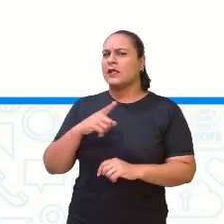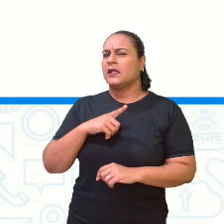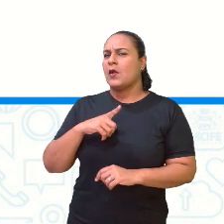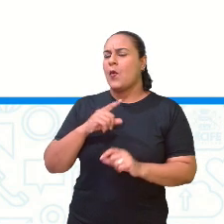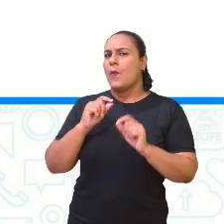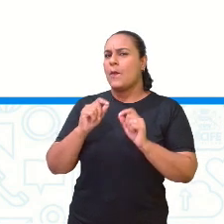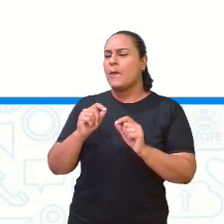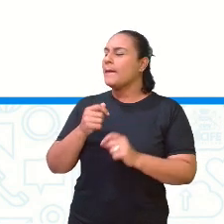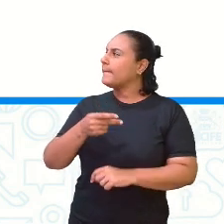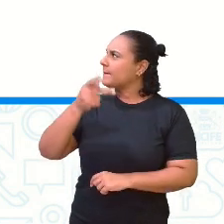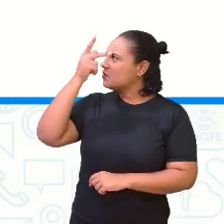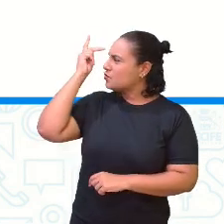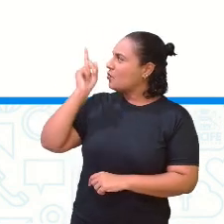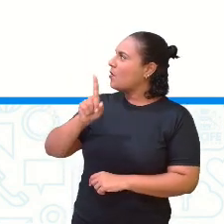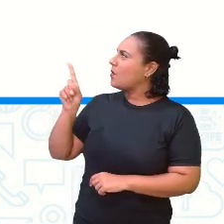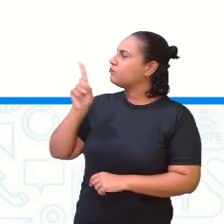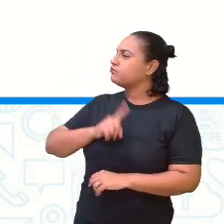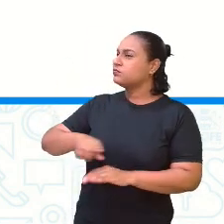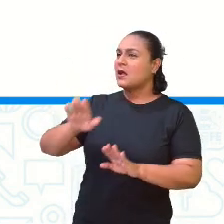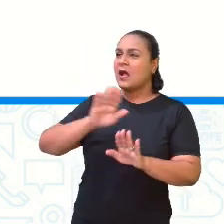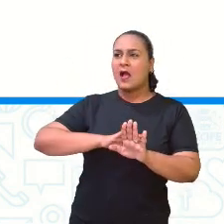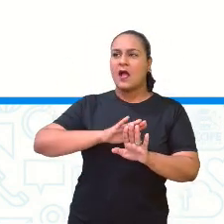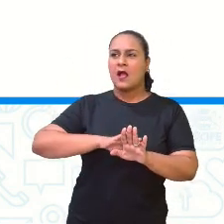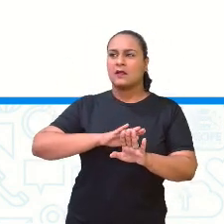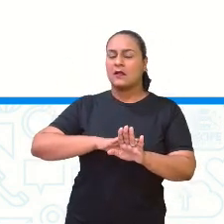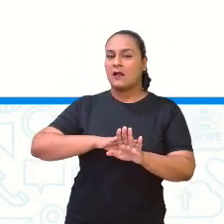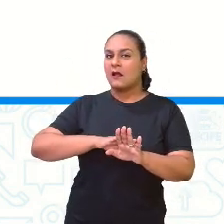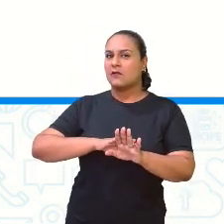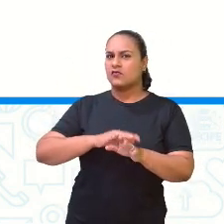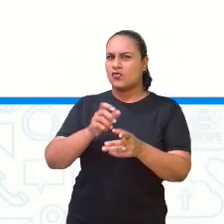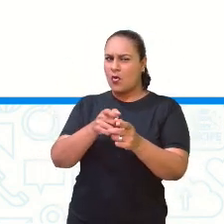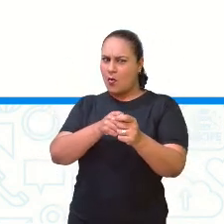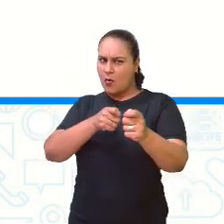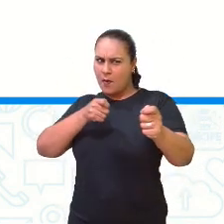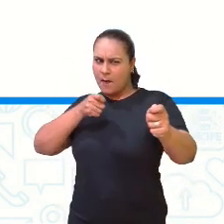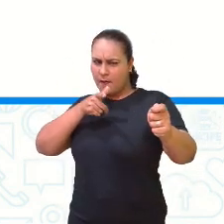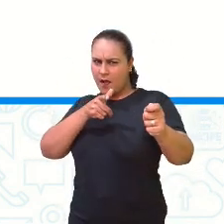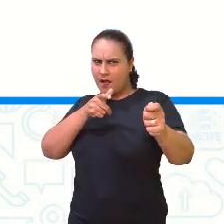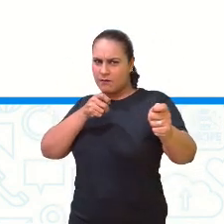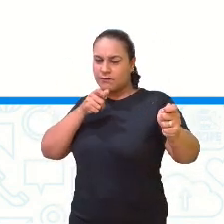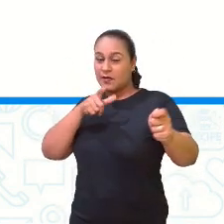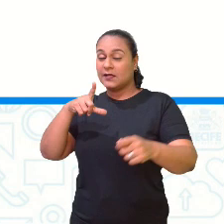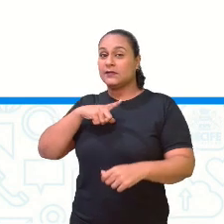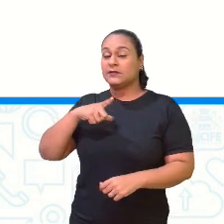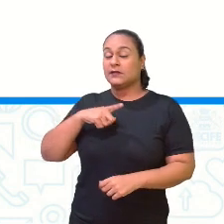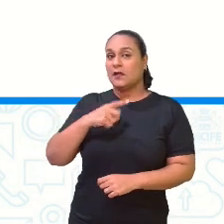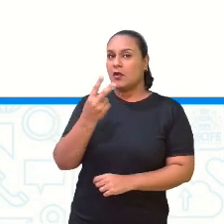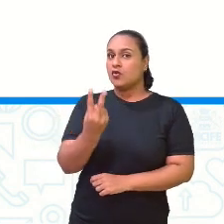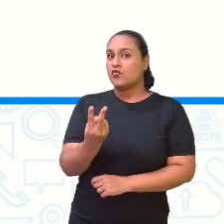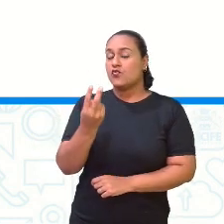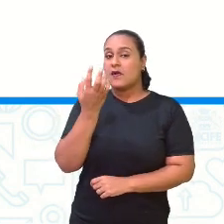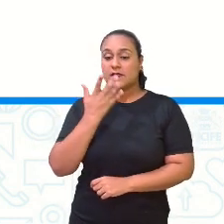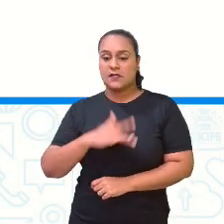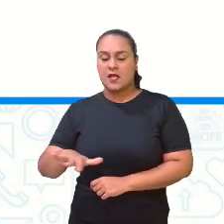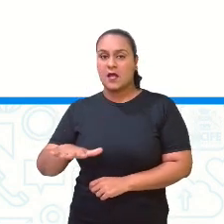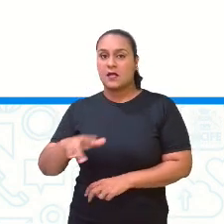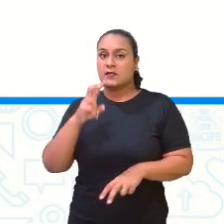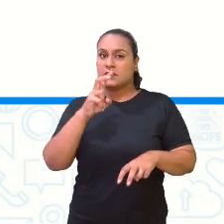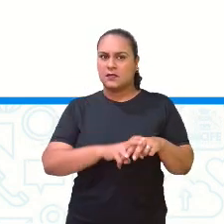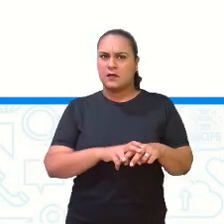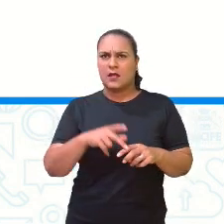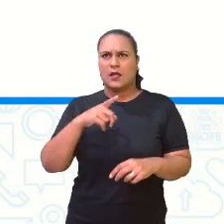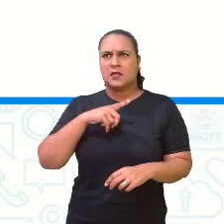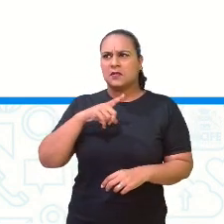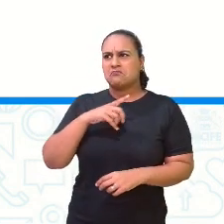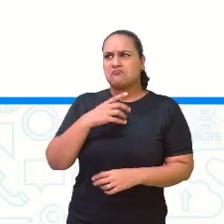arco e flecha ali atrás, ele está em posição de caça, ele está mirando, tem duas crianças sentadas, um animalzinho ali que